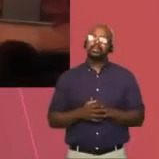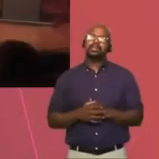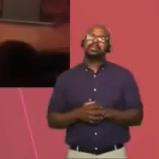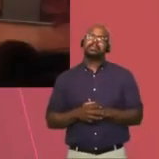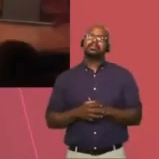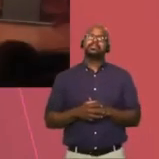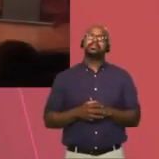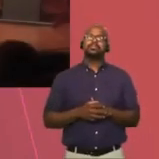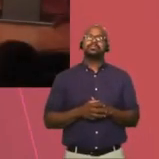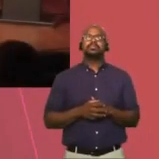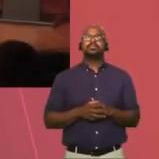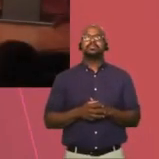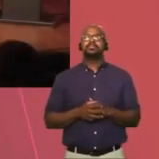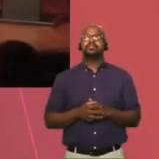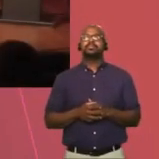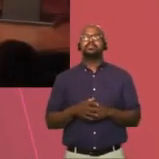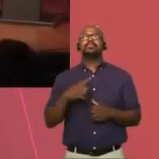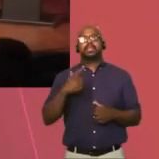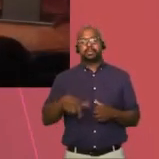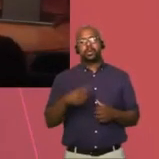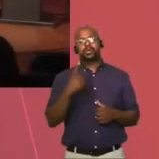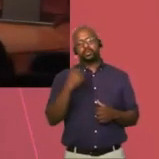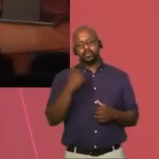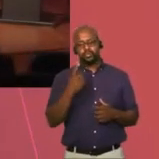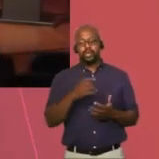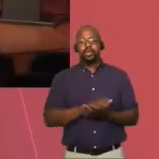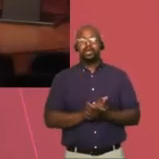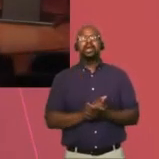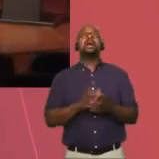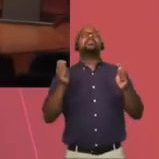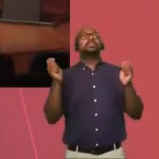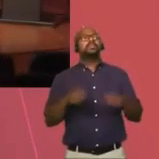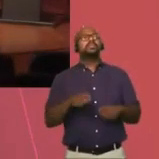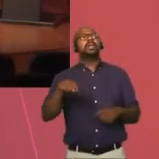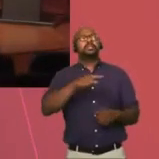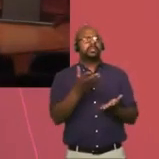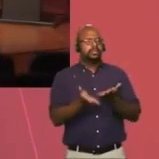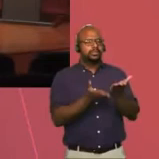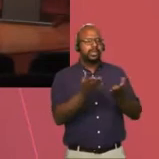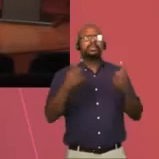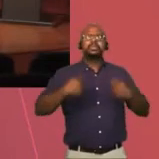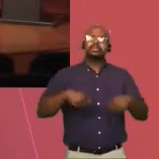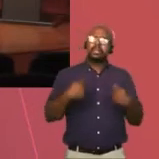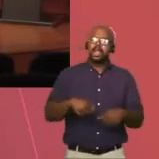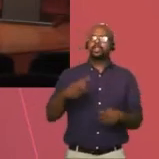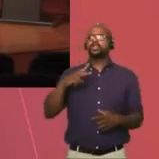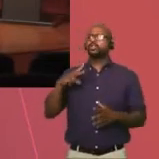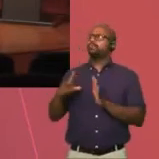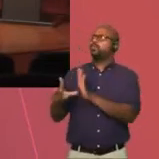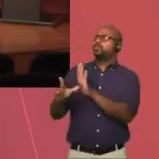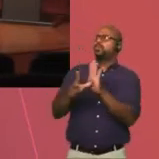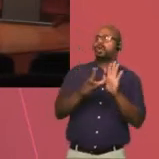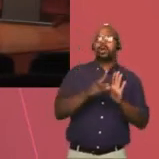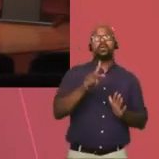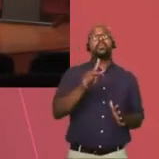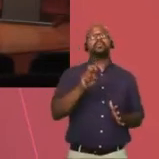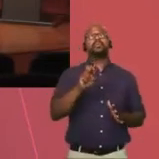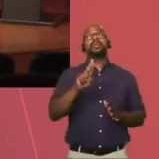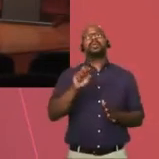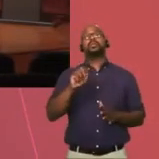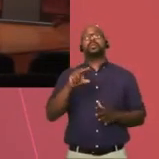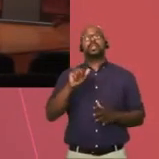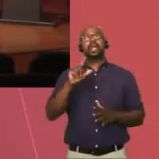responder eu tenho aqui mais uma a possibilidade do atendimento às necessidades individuais de forma personalizada